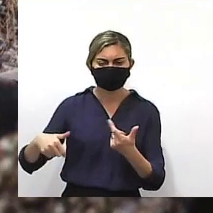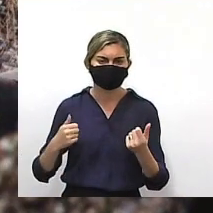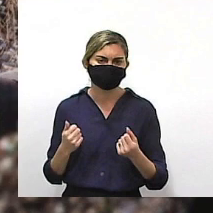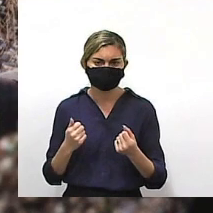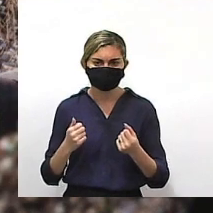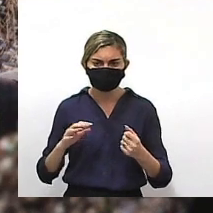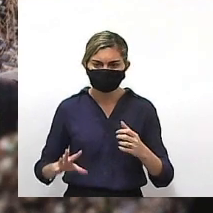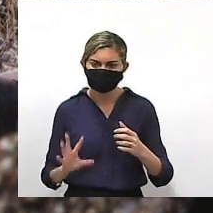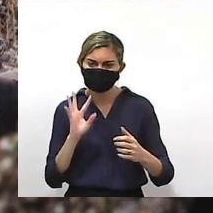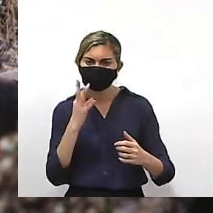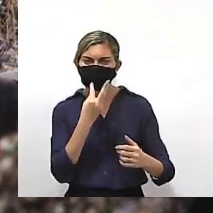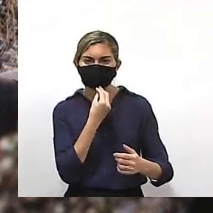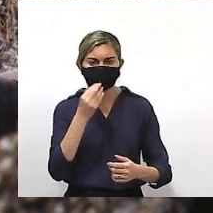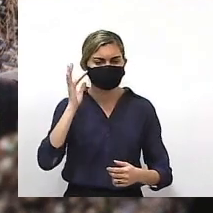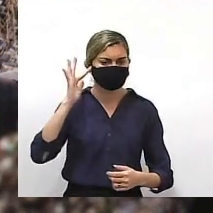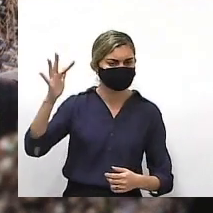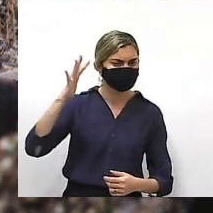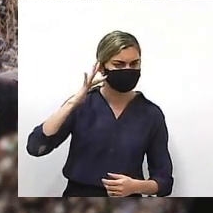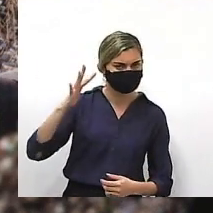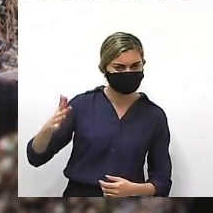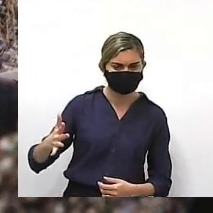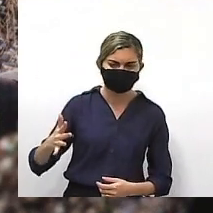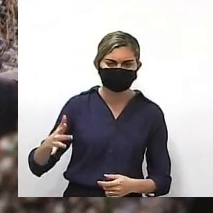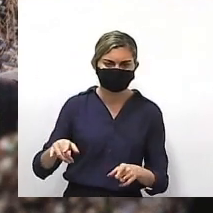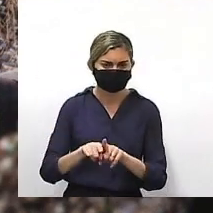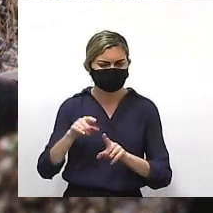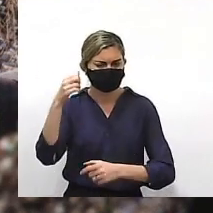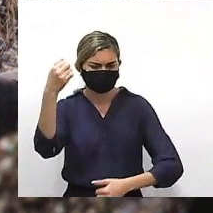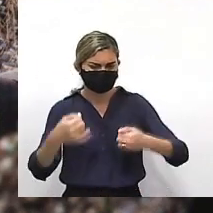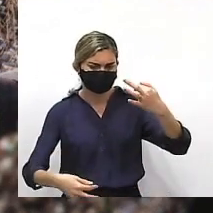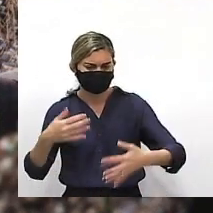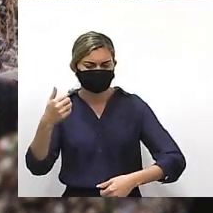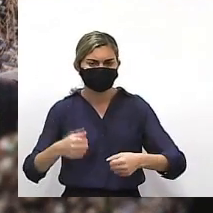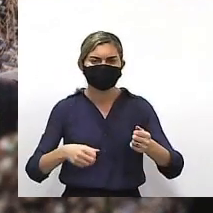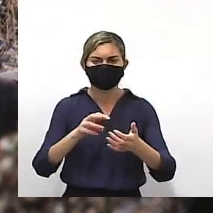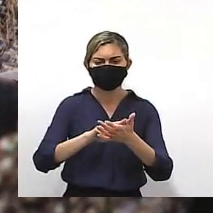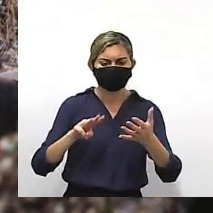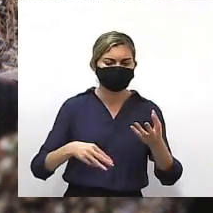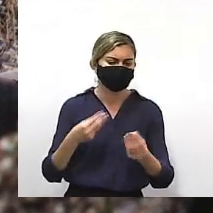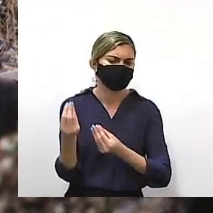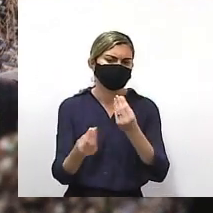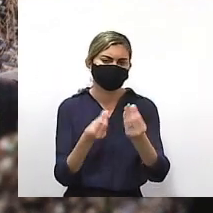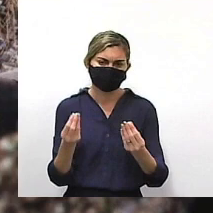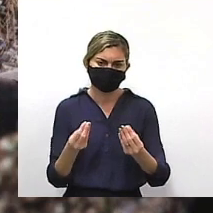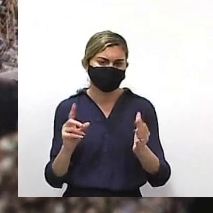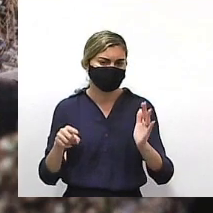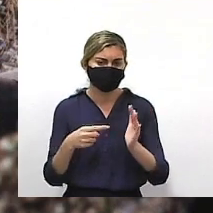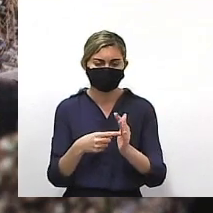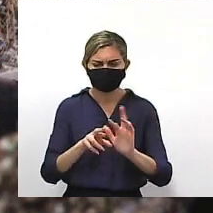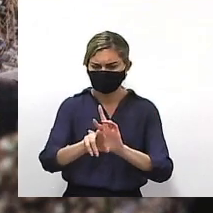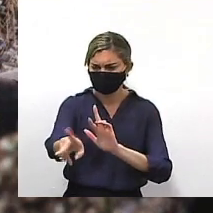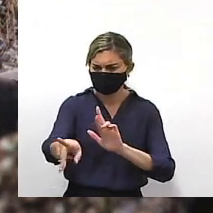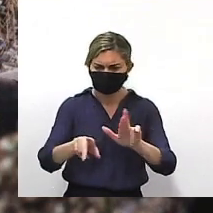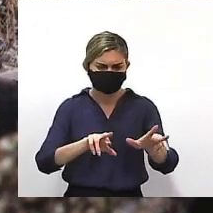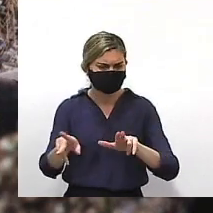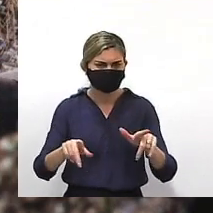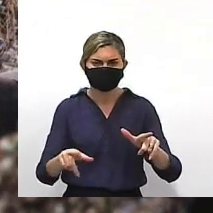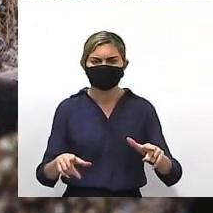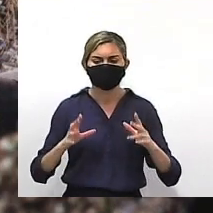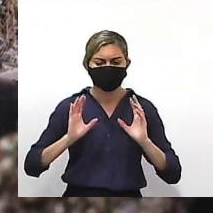o conhecimento da teoria e a definição do método, pois nos mais diversos campos